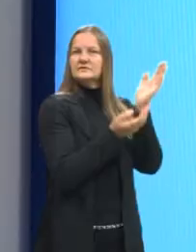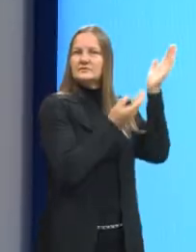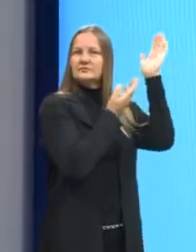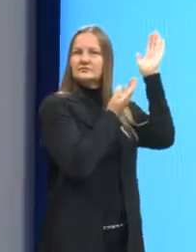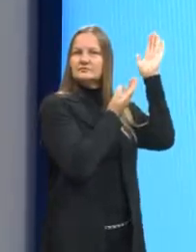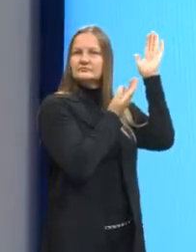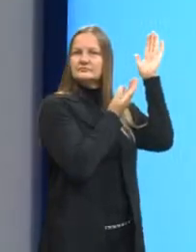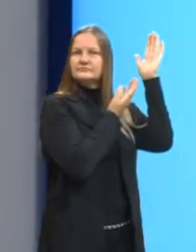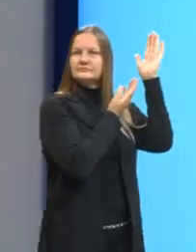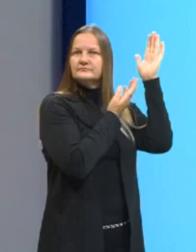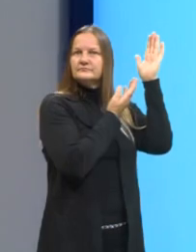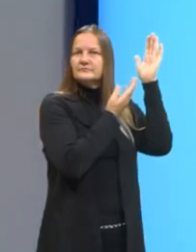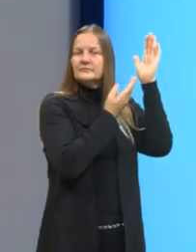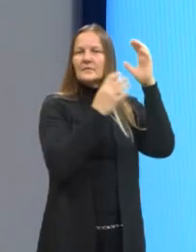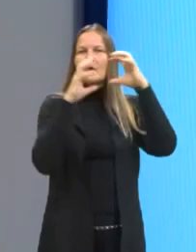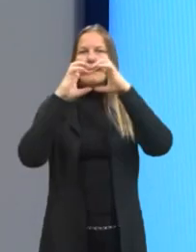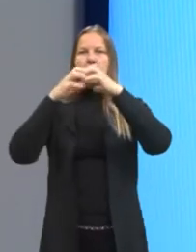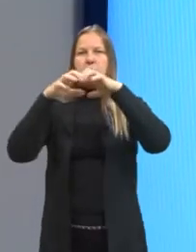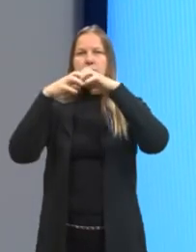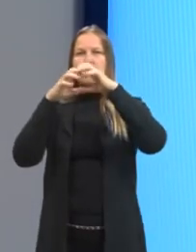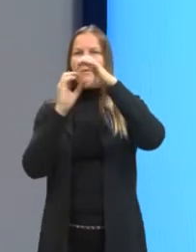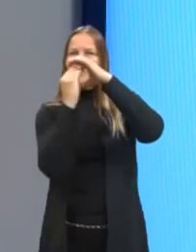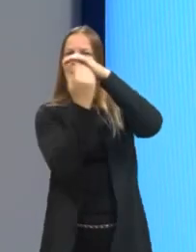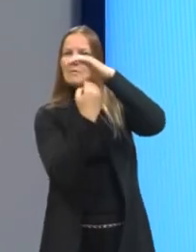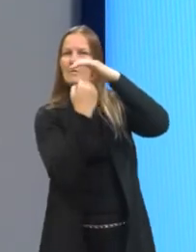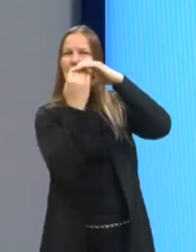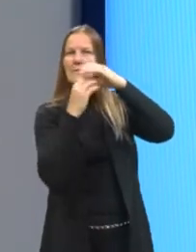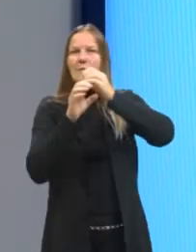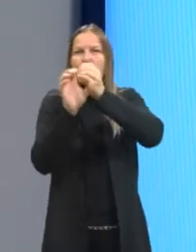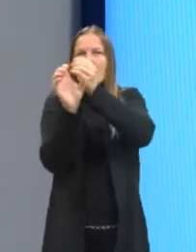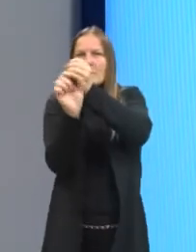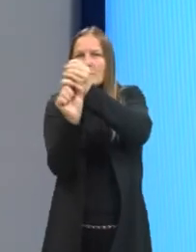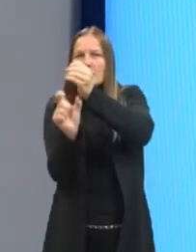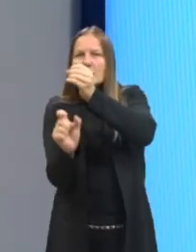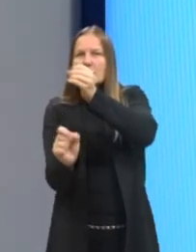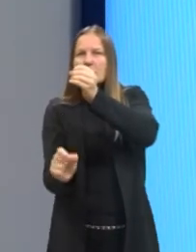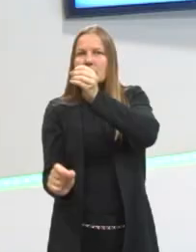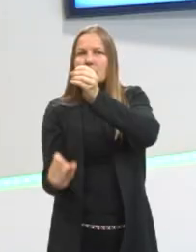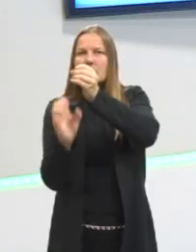do sistema nervoso o encéfalo né EA medula espinhal